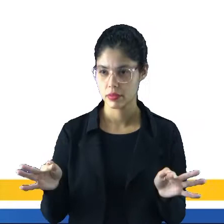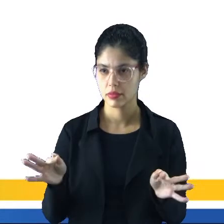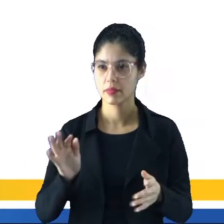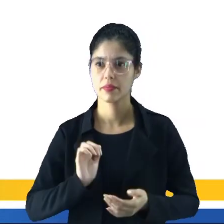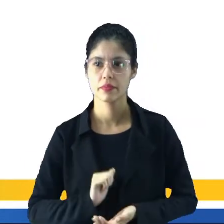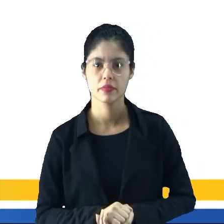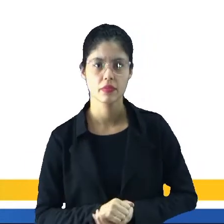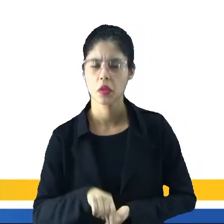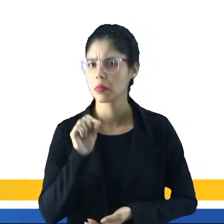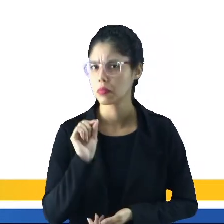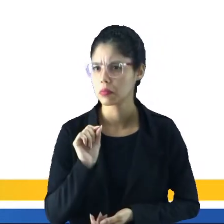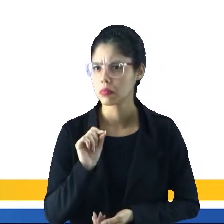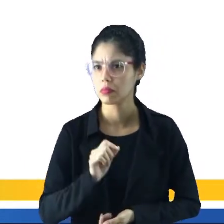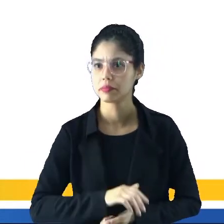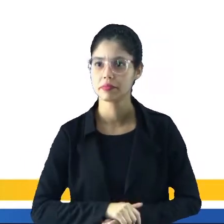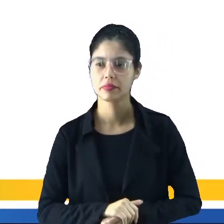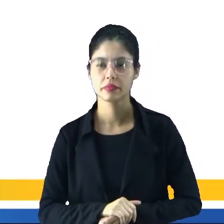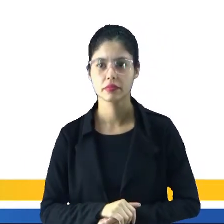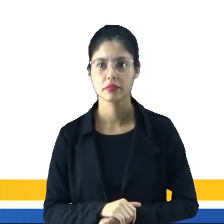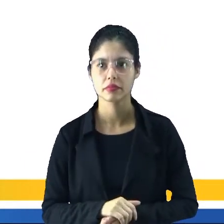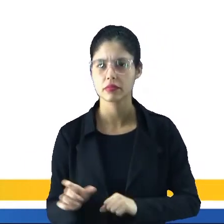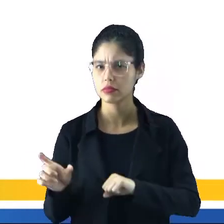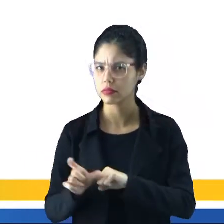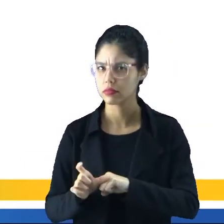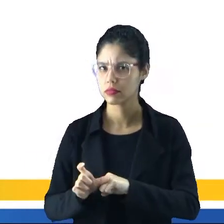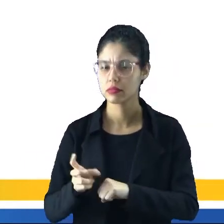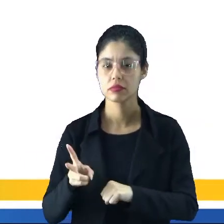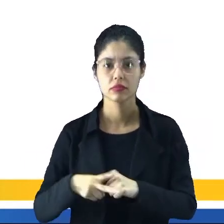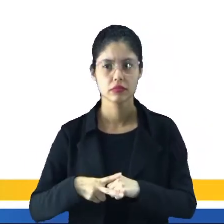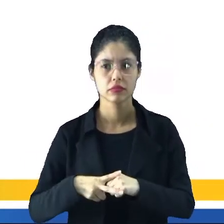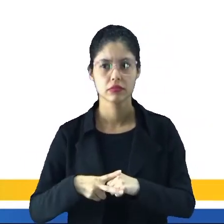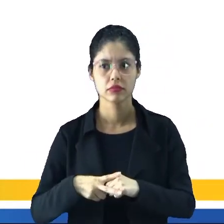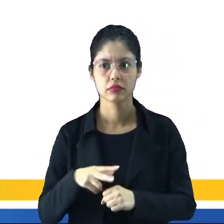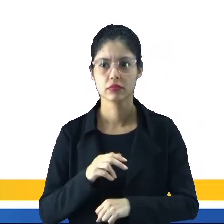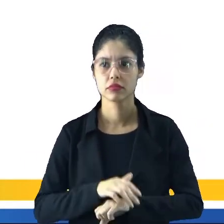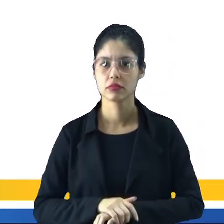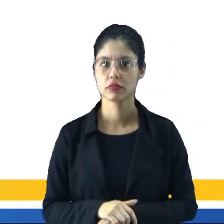primeira frase, é o quê? Substantivo ou verbo?